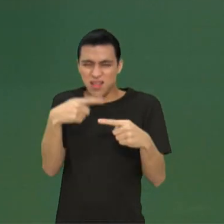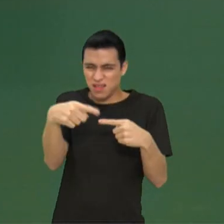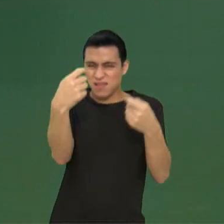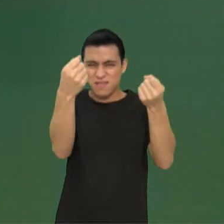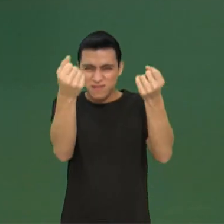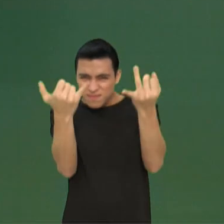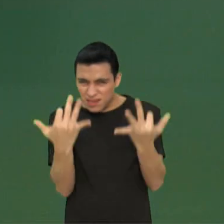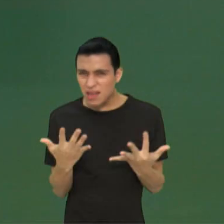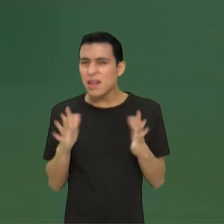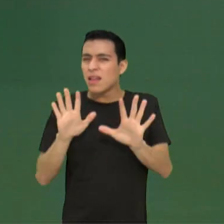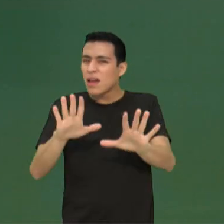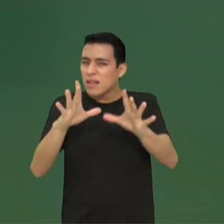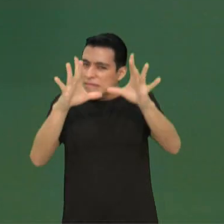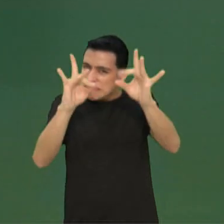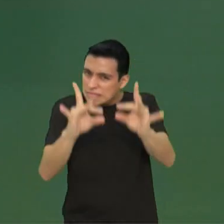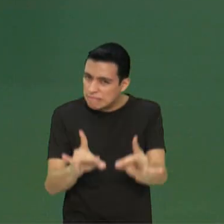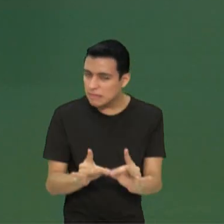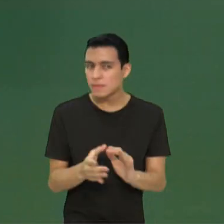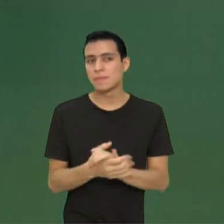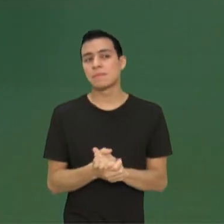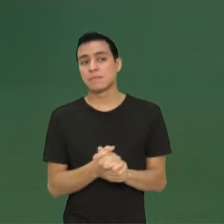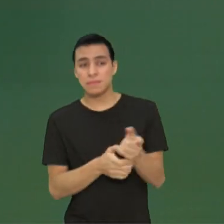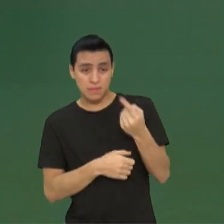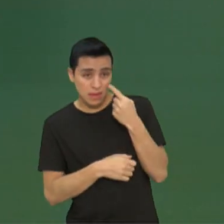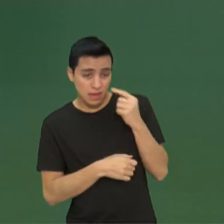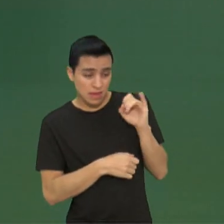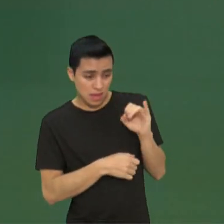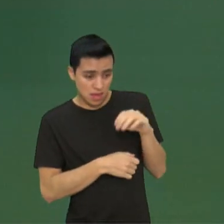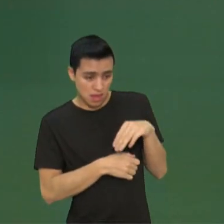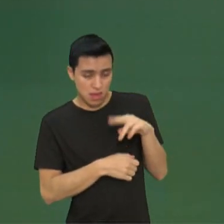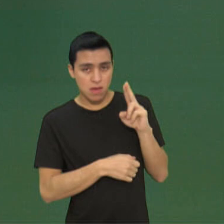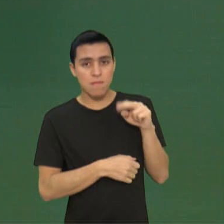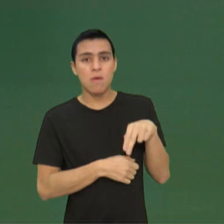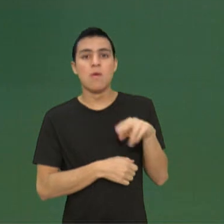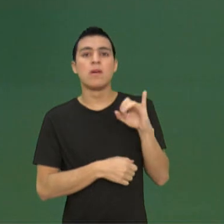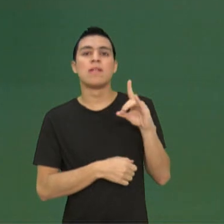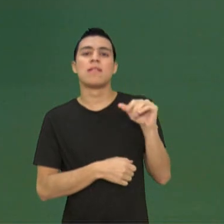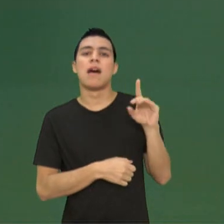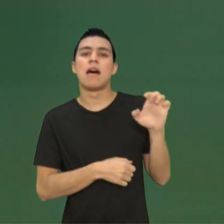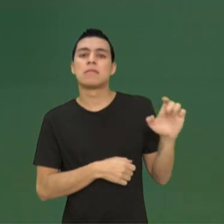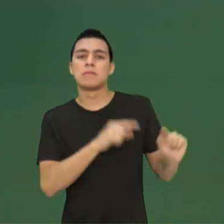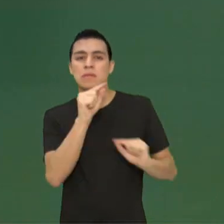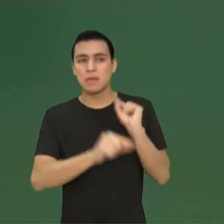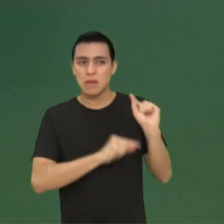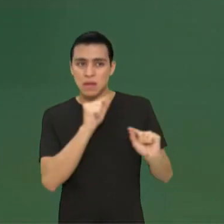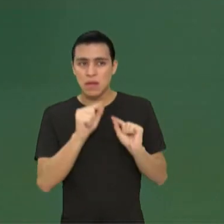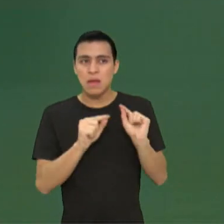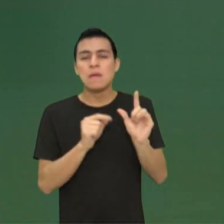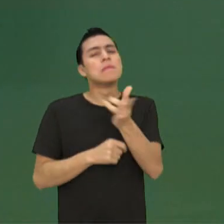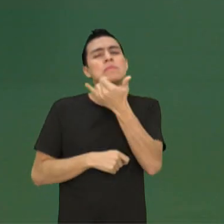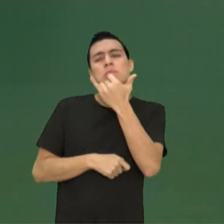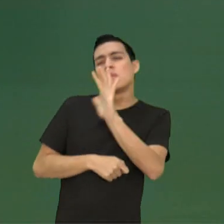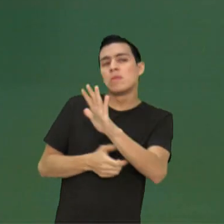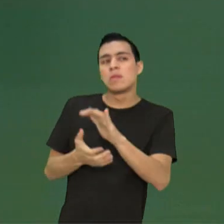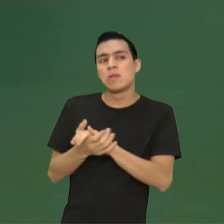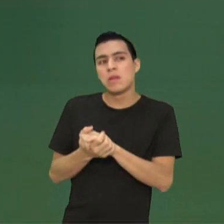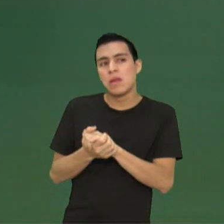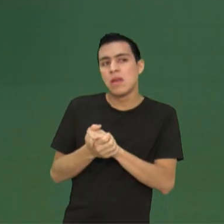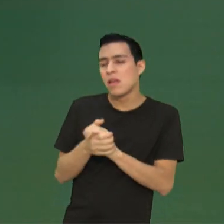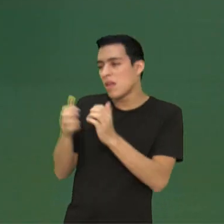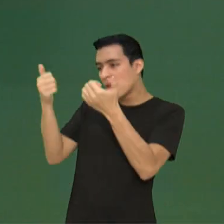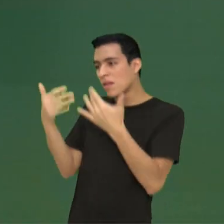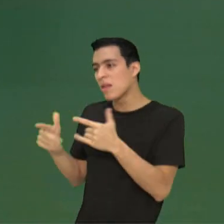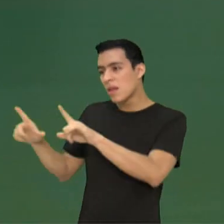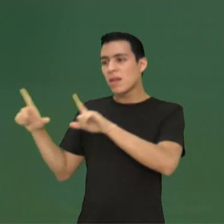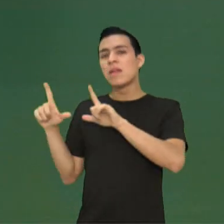isso. Calma lá. Vamos lá. Imunidade. Presta atenção. Opa, pessoal, uma desculpa. Não contei para vocês